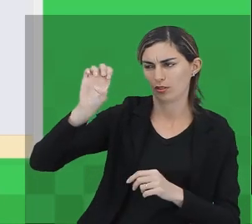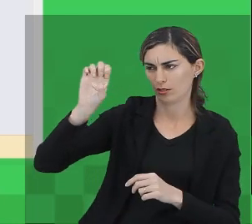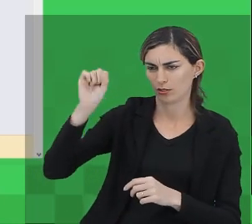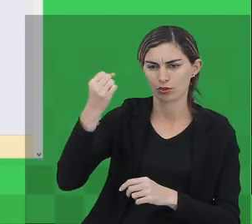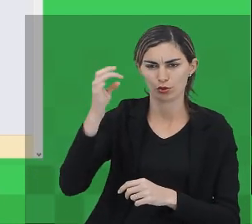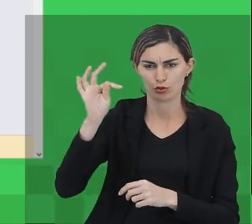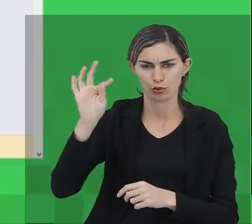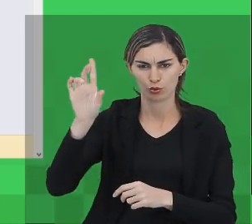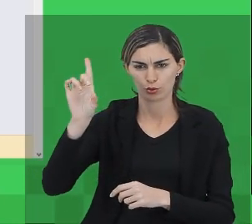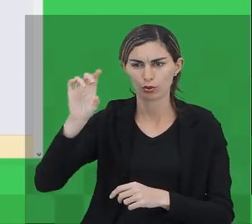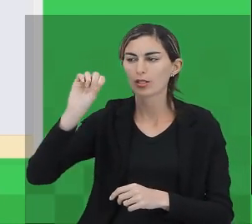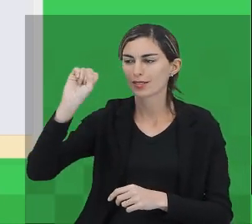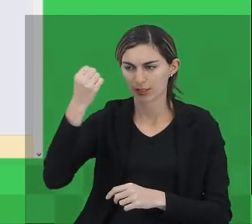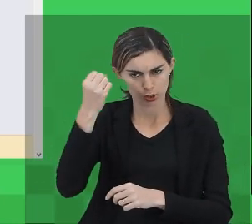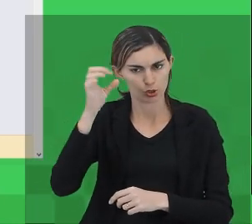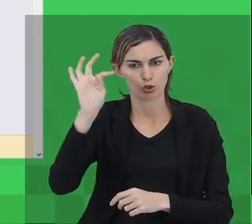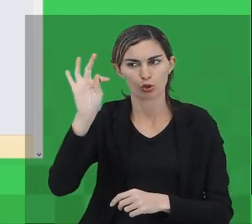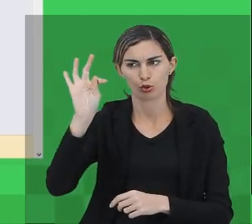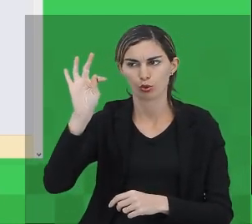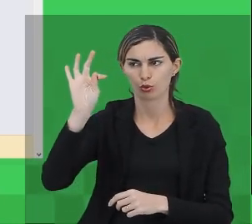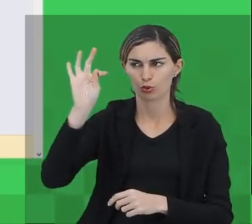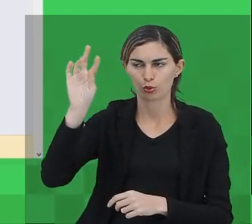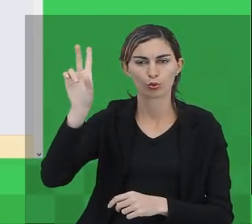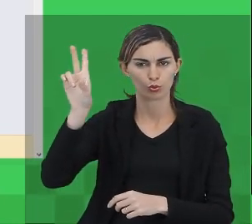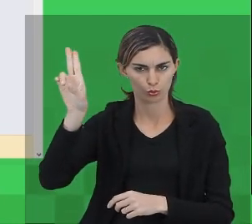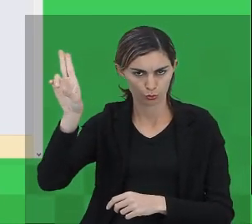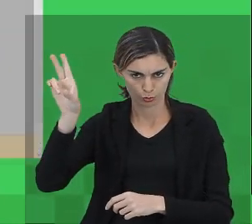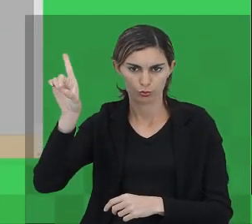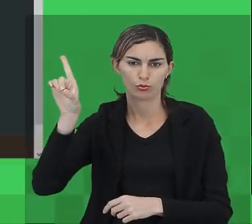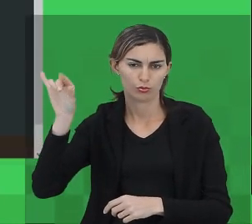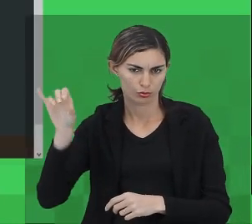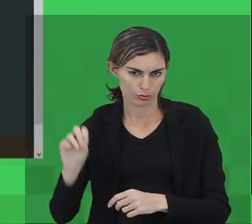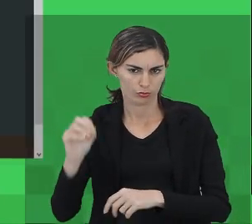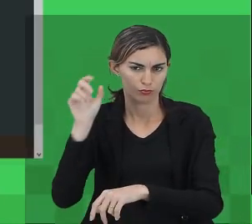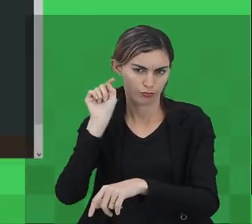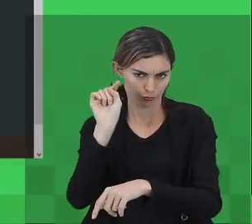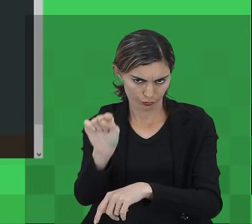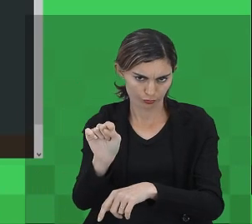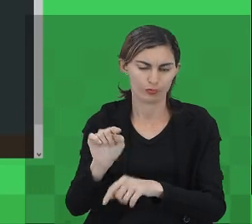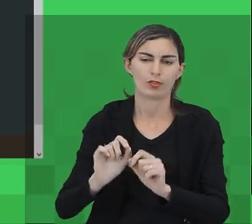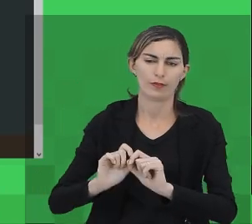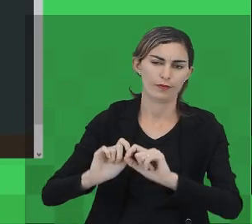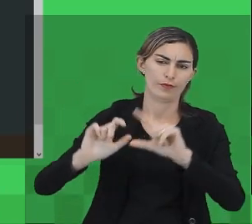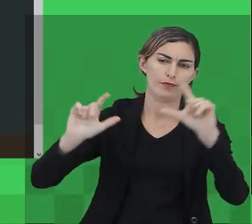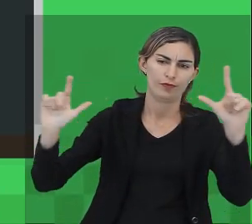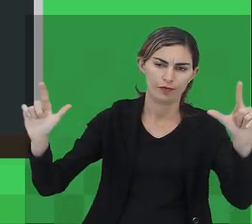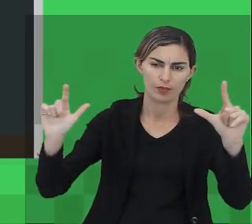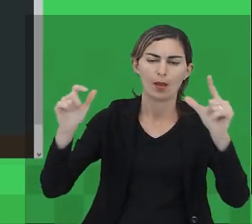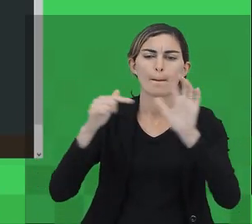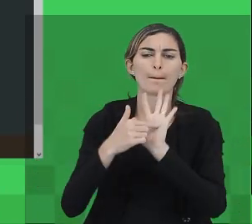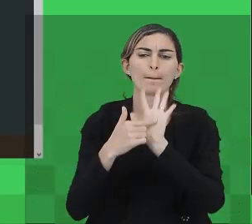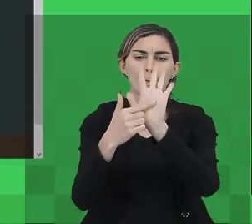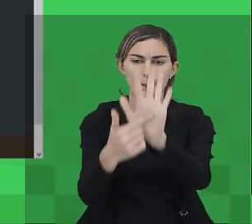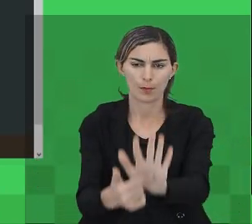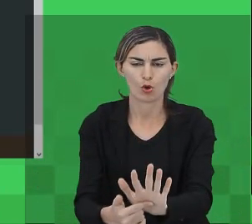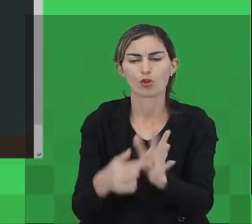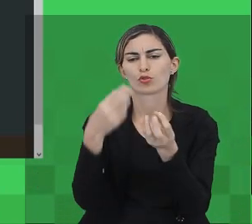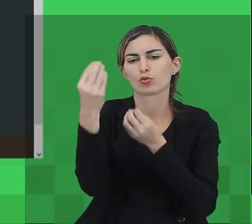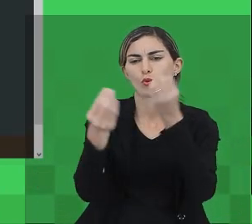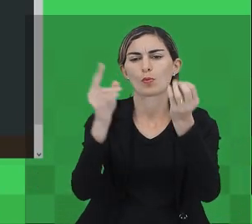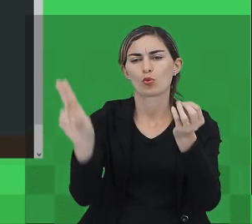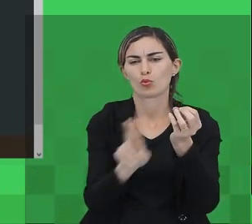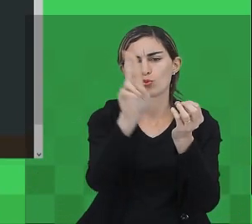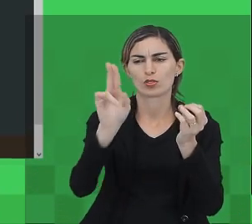página. Vai ter esse botão verde, baixar o Android Studio. Você clica nele. E aí vai aparecer as